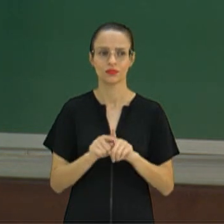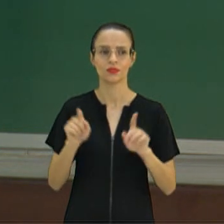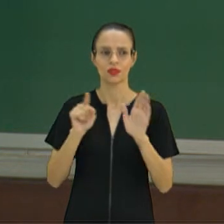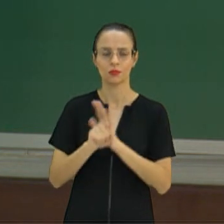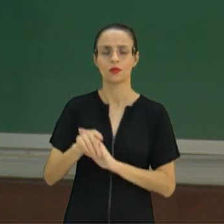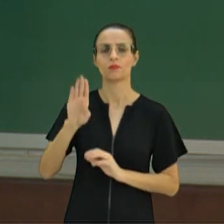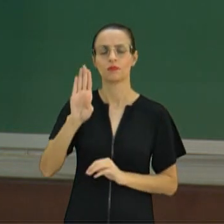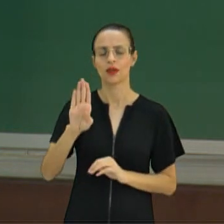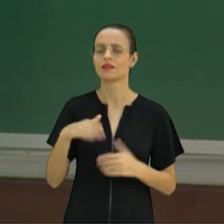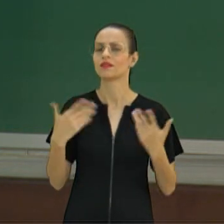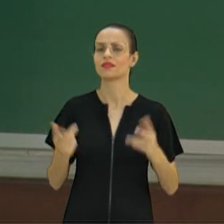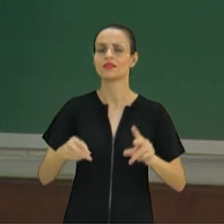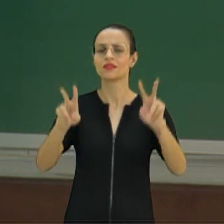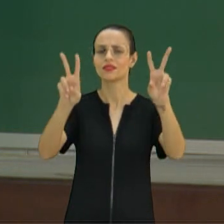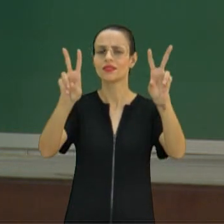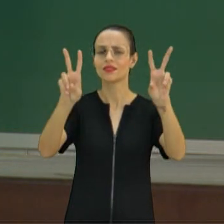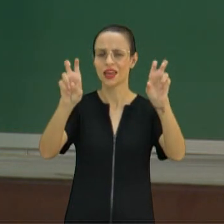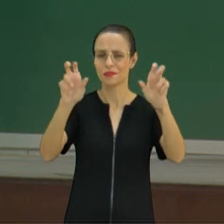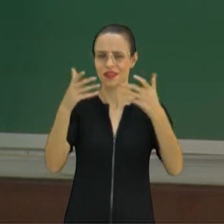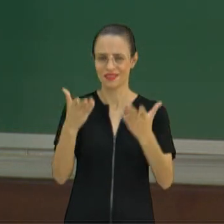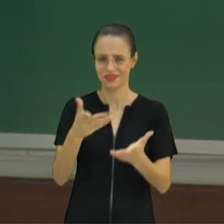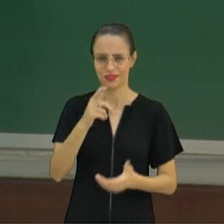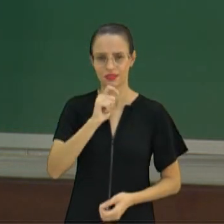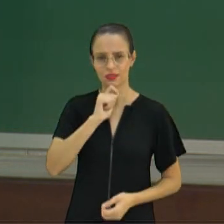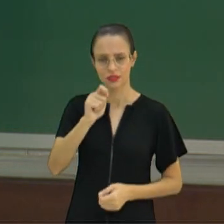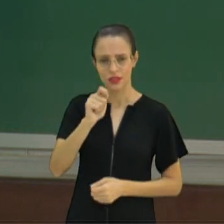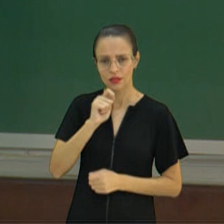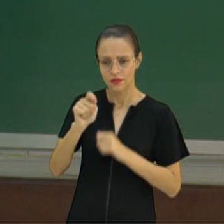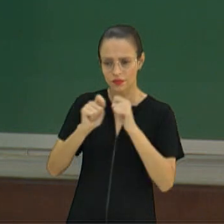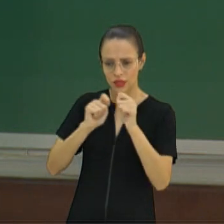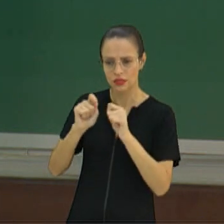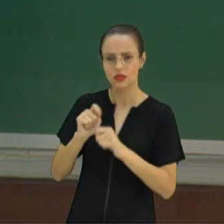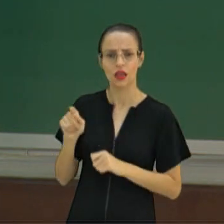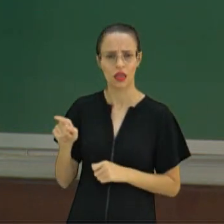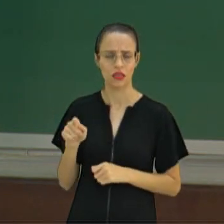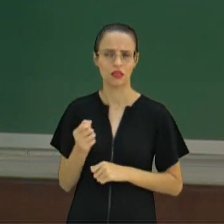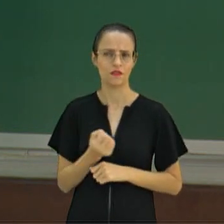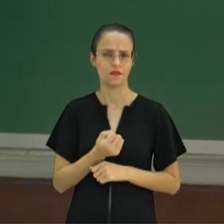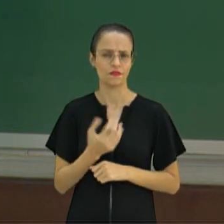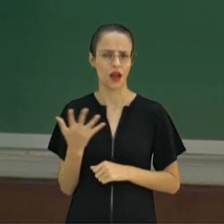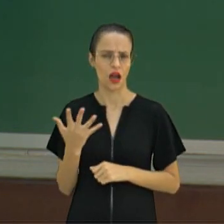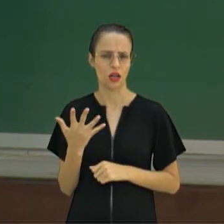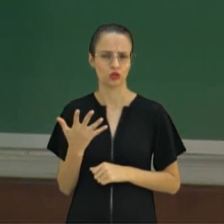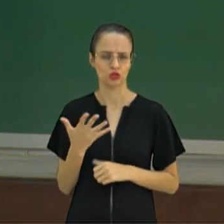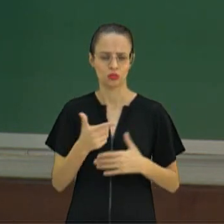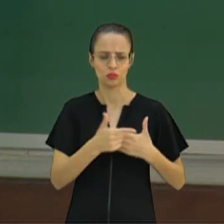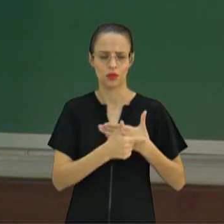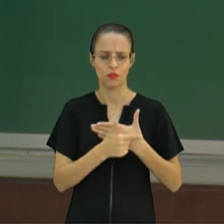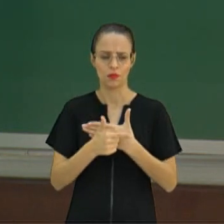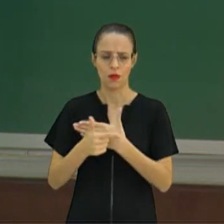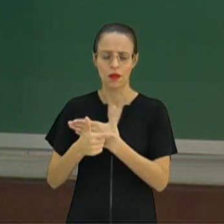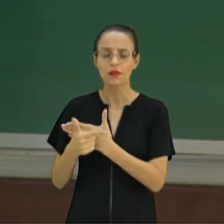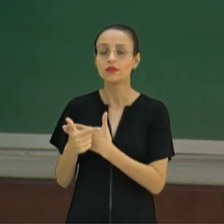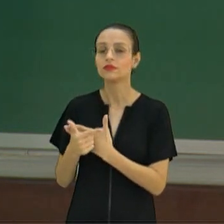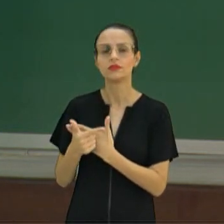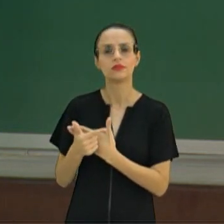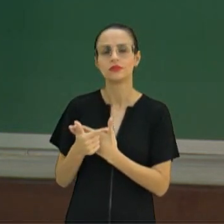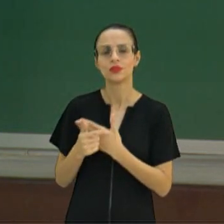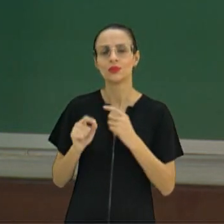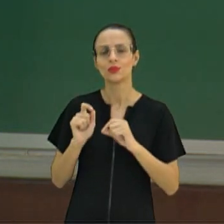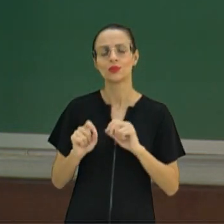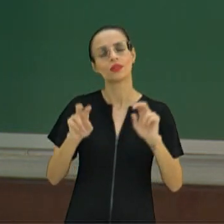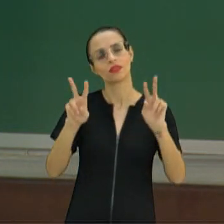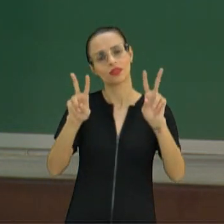queria saber o tema dessa entrevista. Se ele é uma pessoa que tem várias funções, várias atividades ele desenvolve, qual